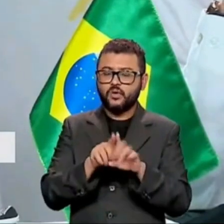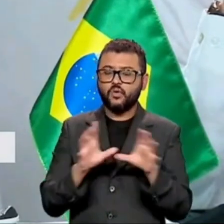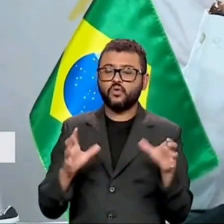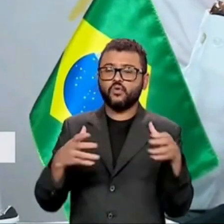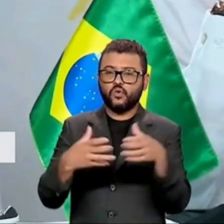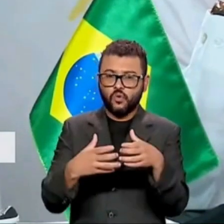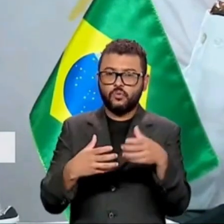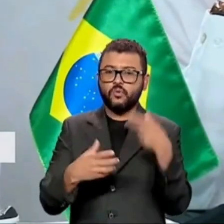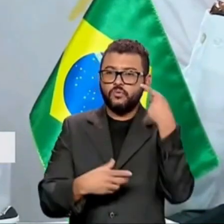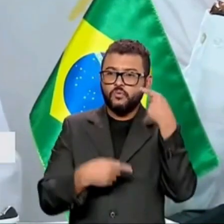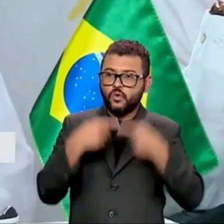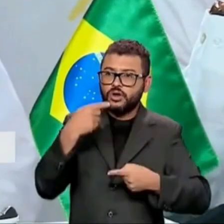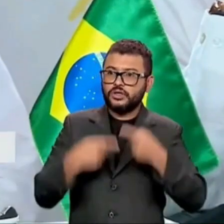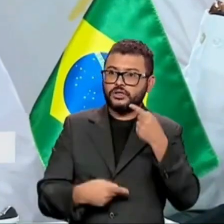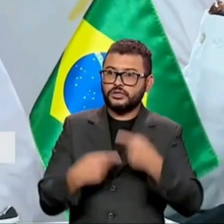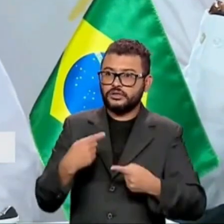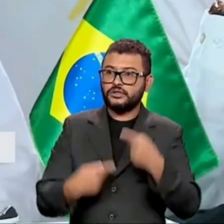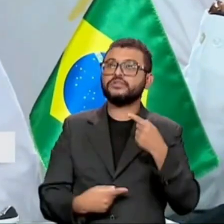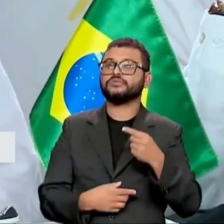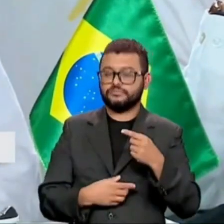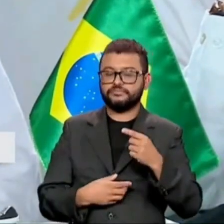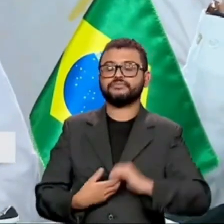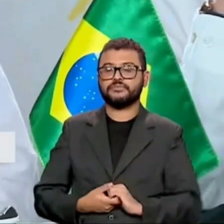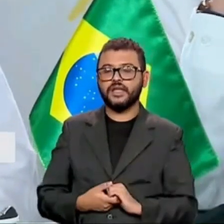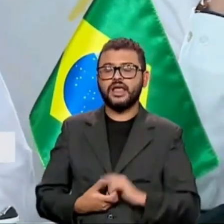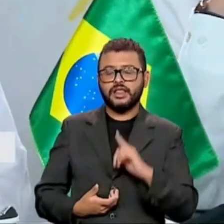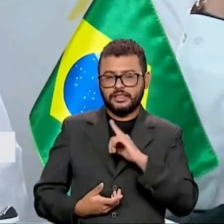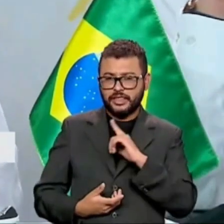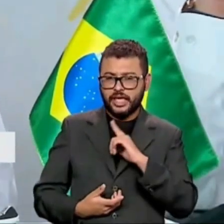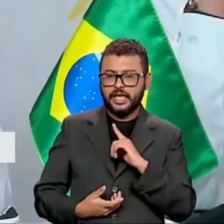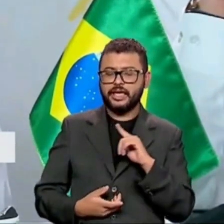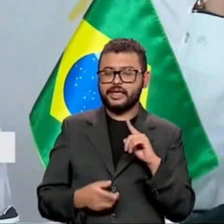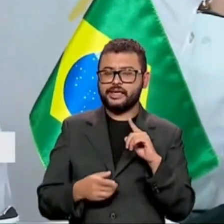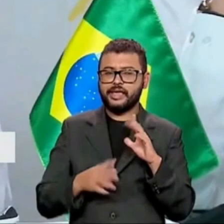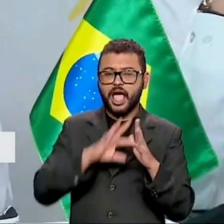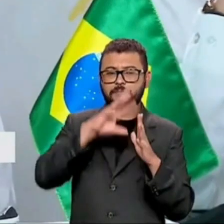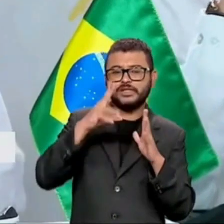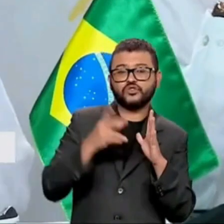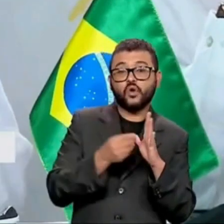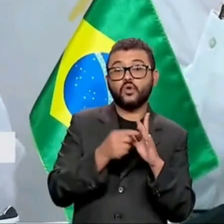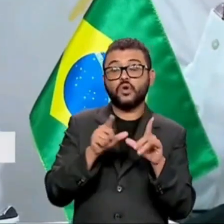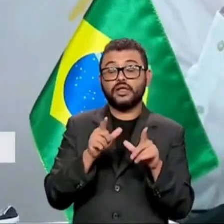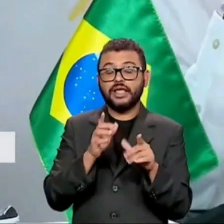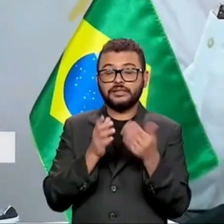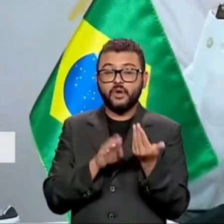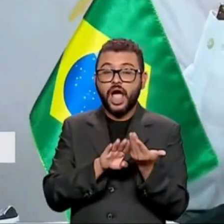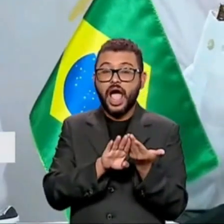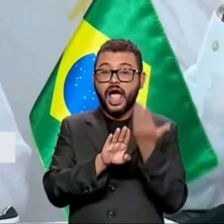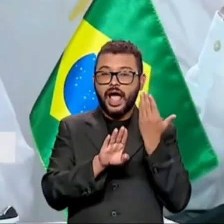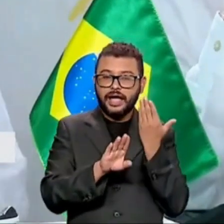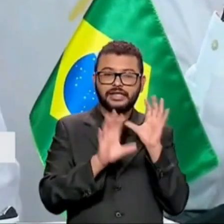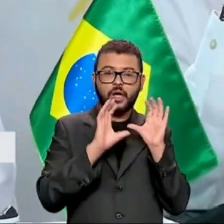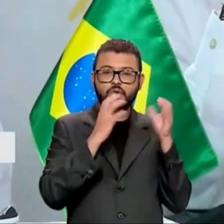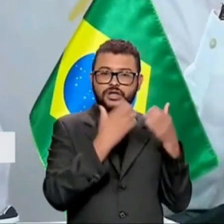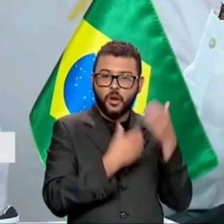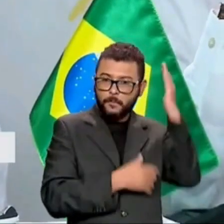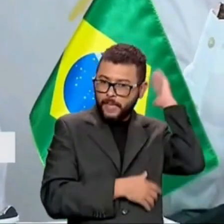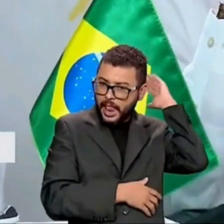Amazônico. Com a realização dos diálogos amazônicos, nos dias que antecederão a Cúpula de